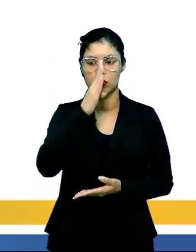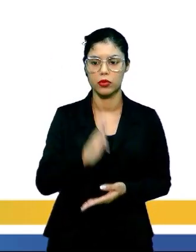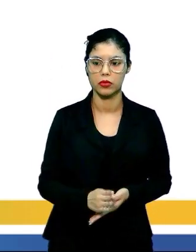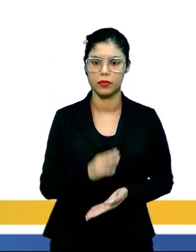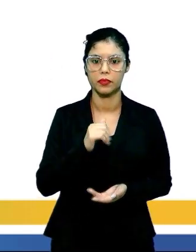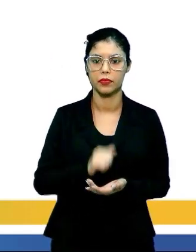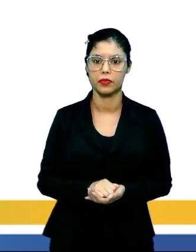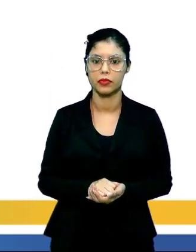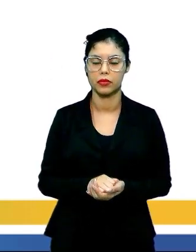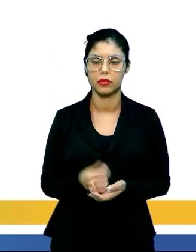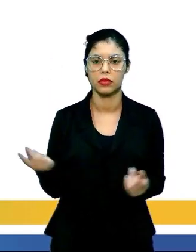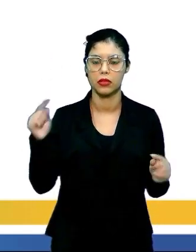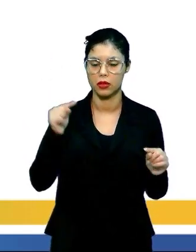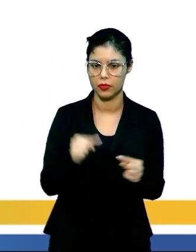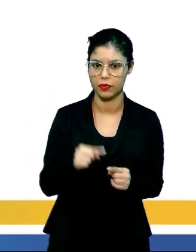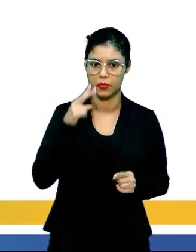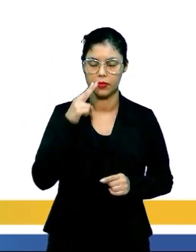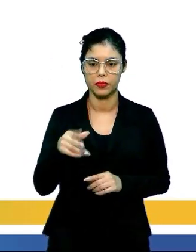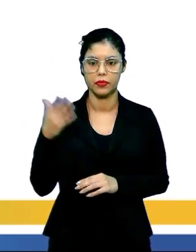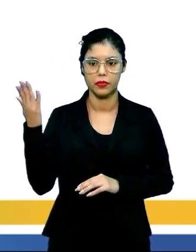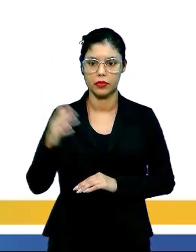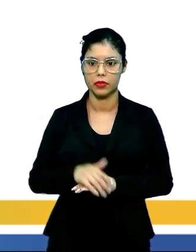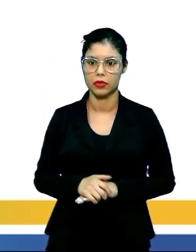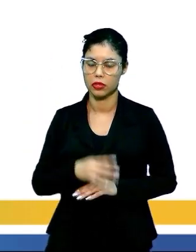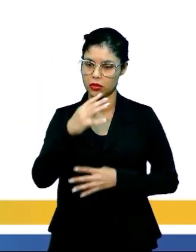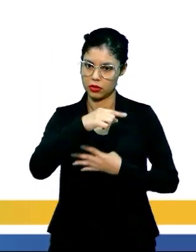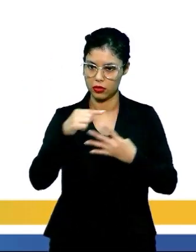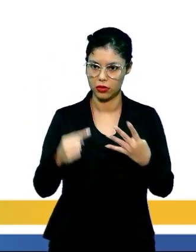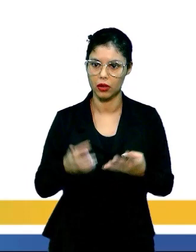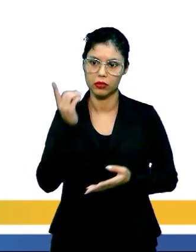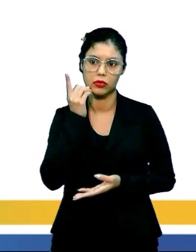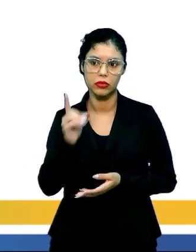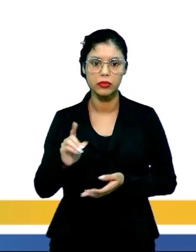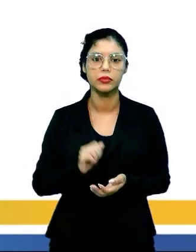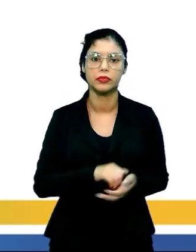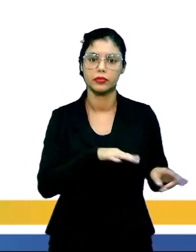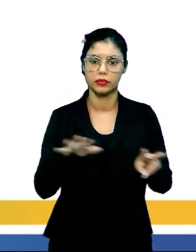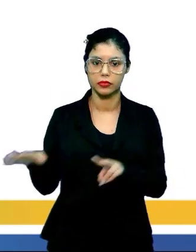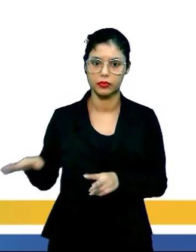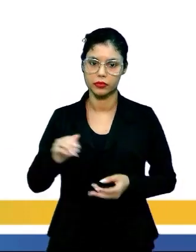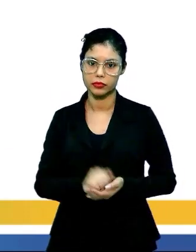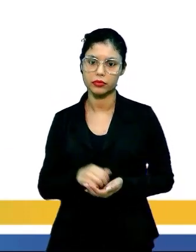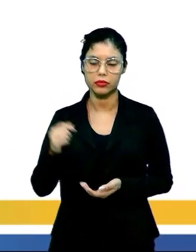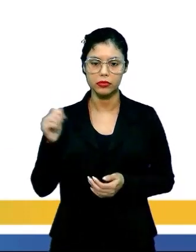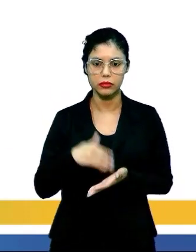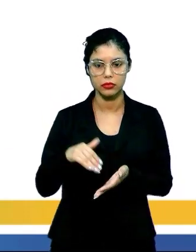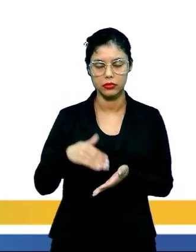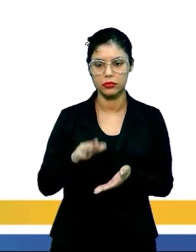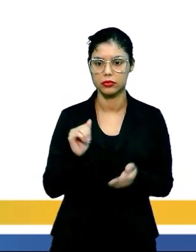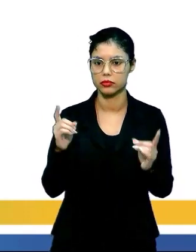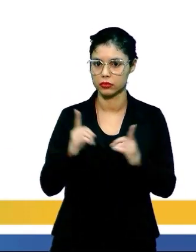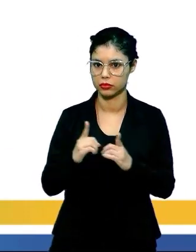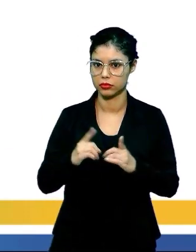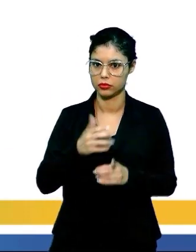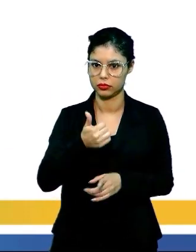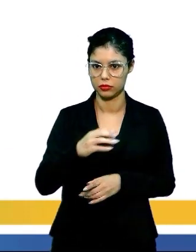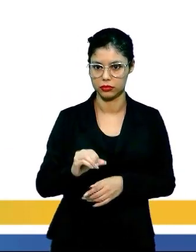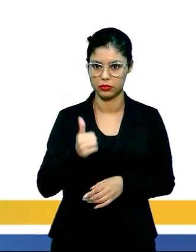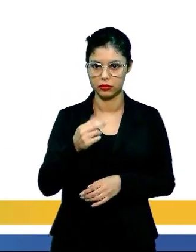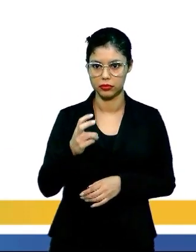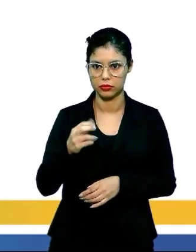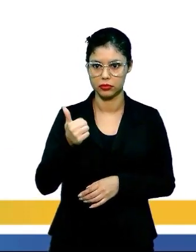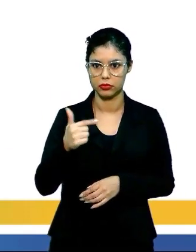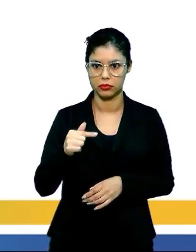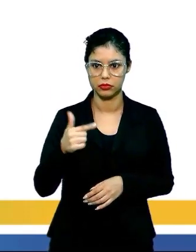está próximo de você ver isso aqui, ó. Nos 4 primeiros dias úteis de uma semana, o gerente de uma agência bancária atendeu